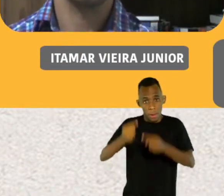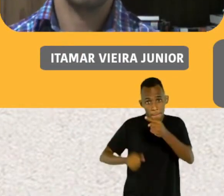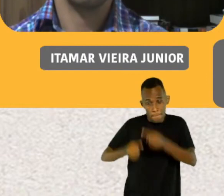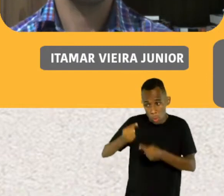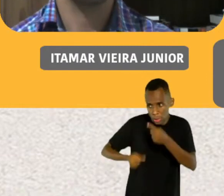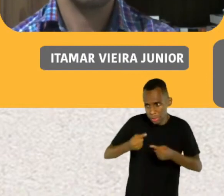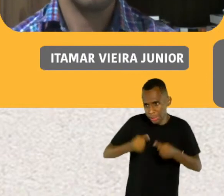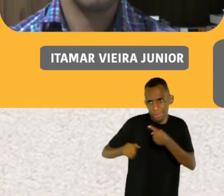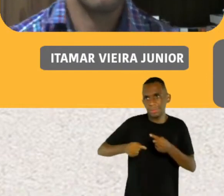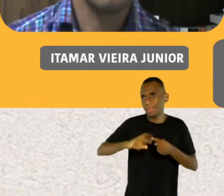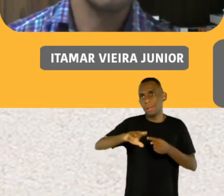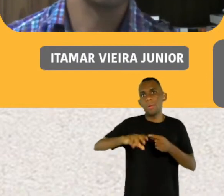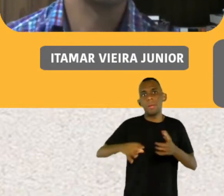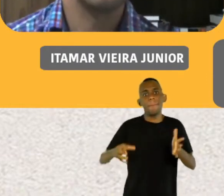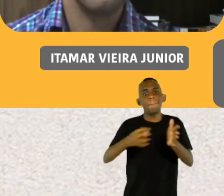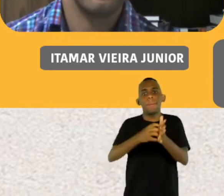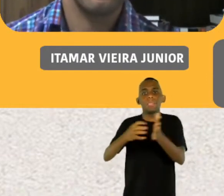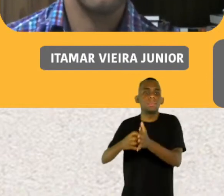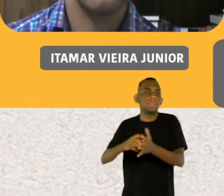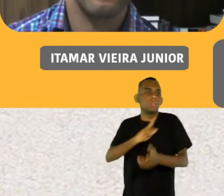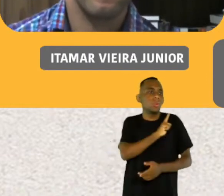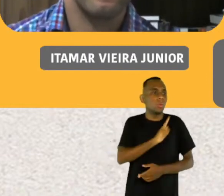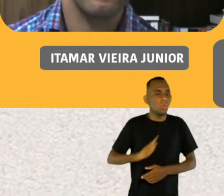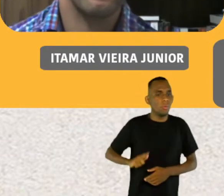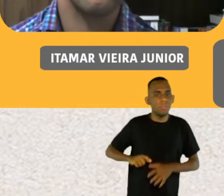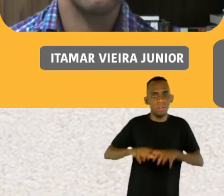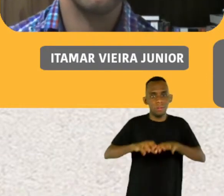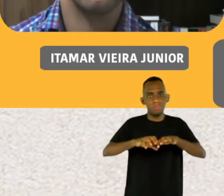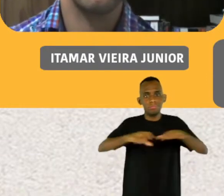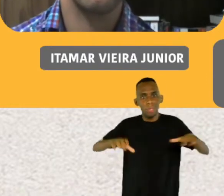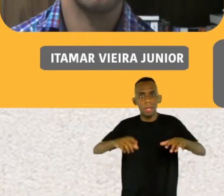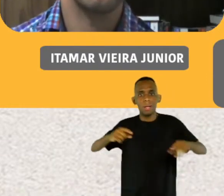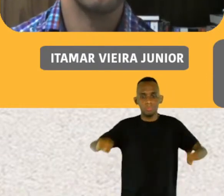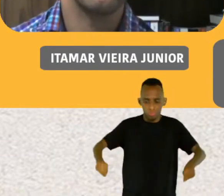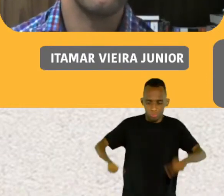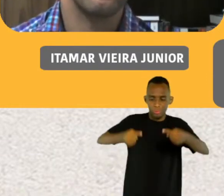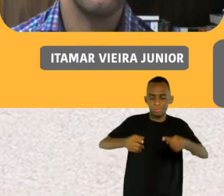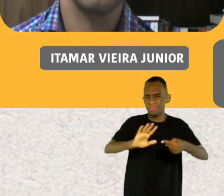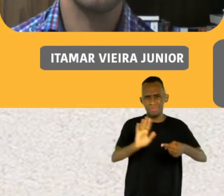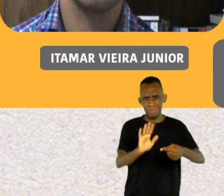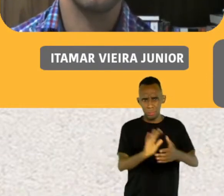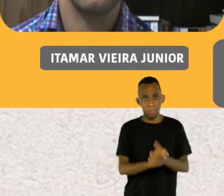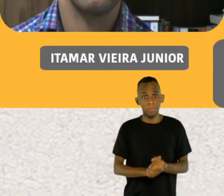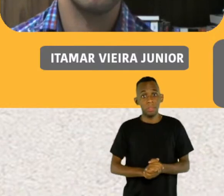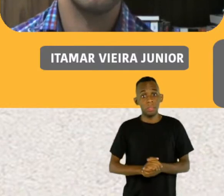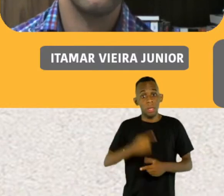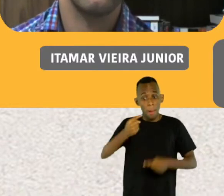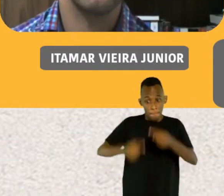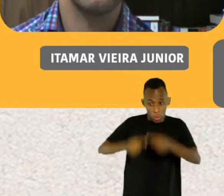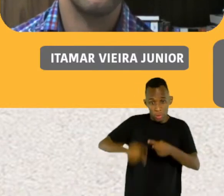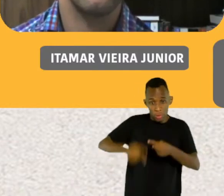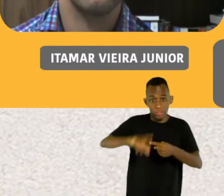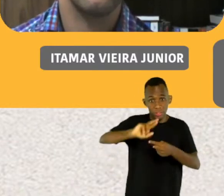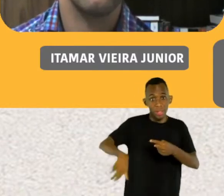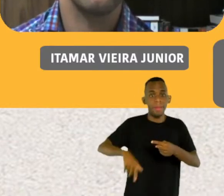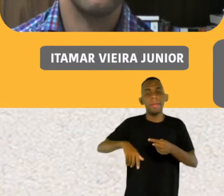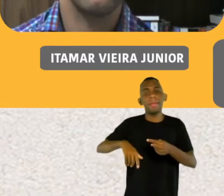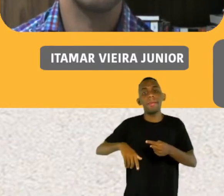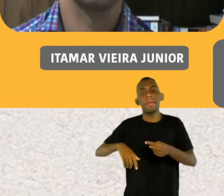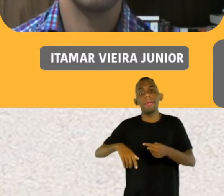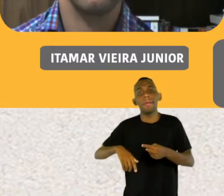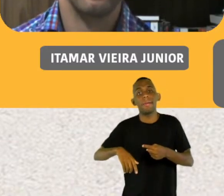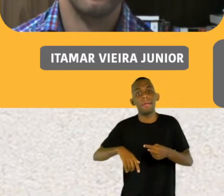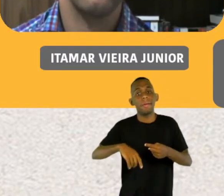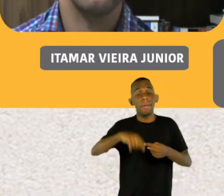disputa partidária e de governo. Exatamente. Política não é, a política é a consequência da interação social entre